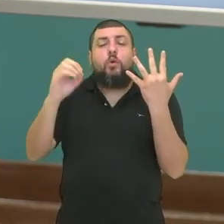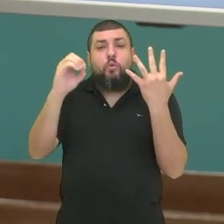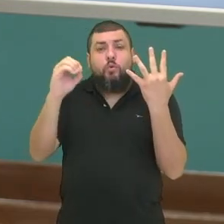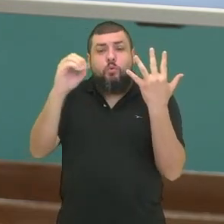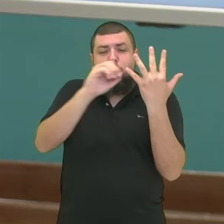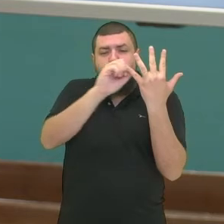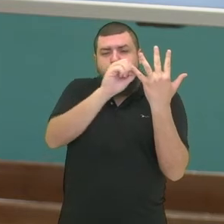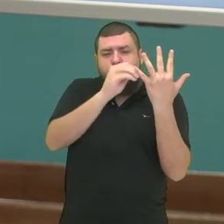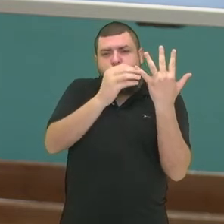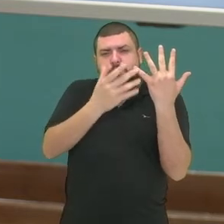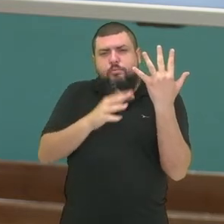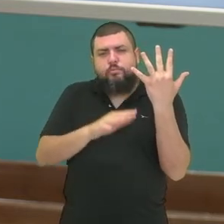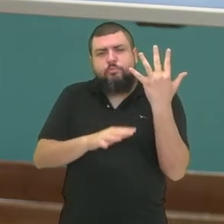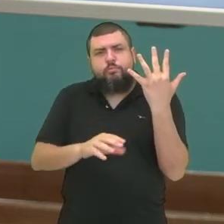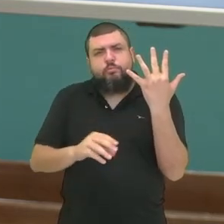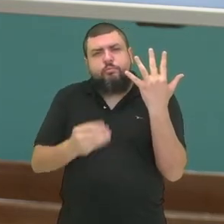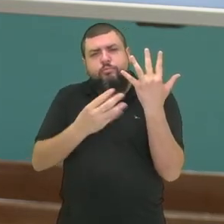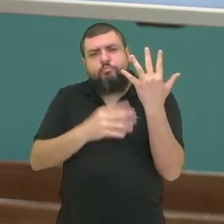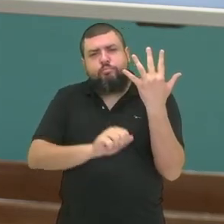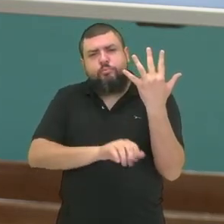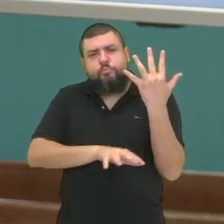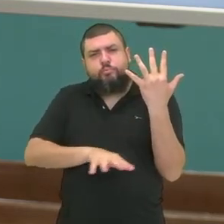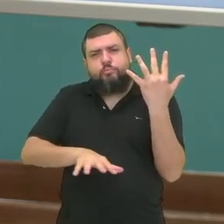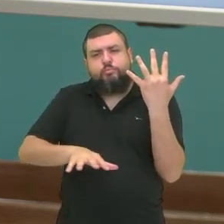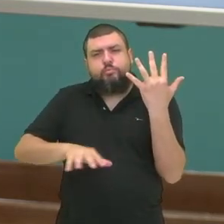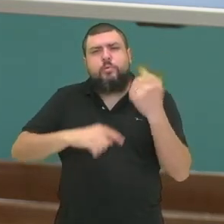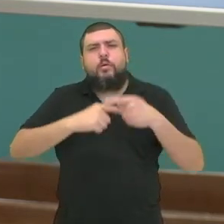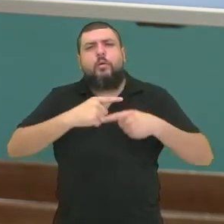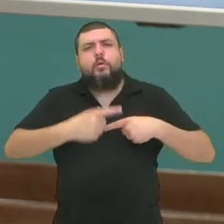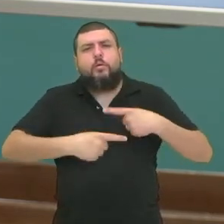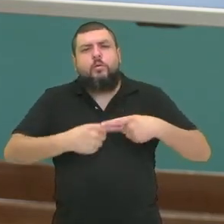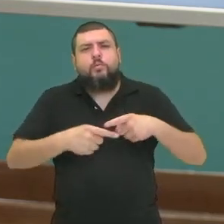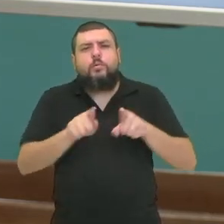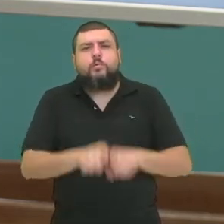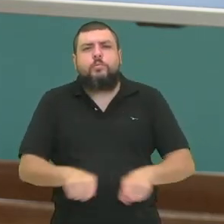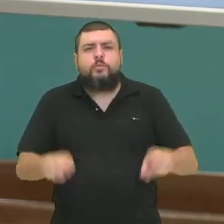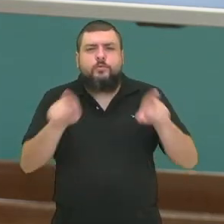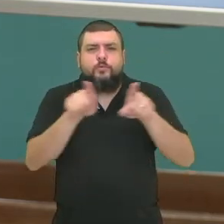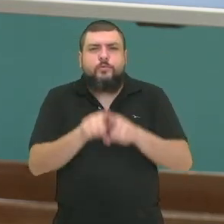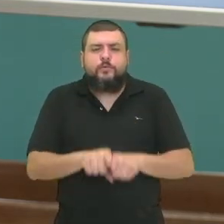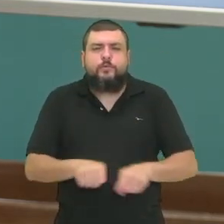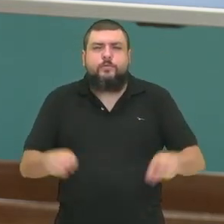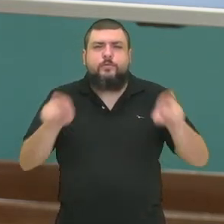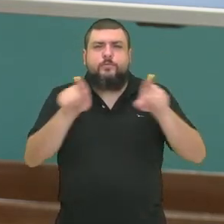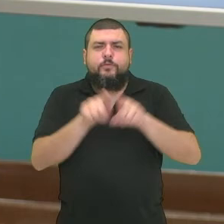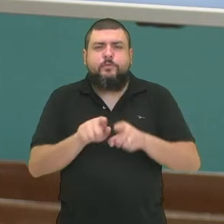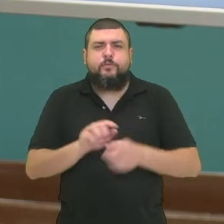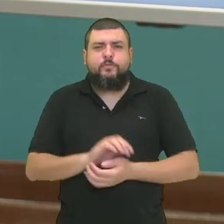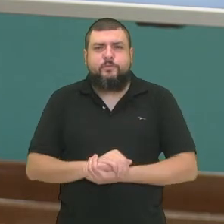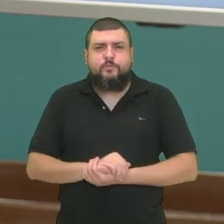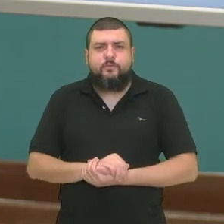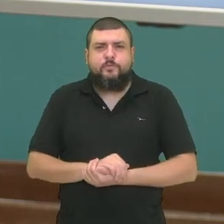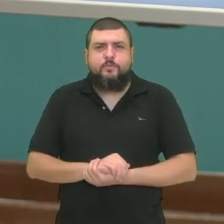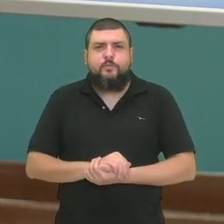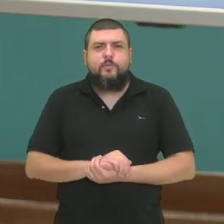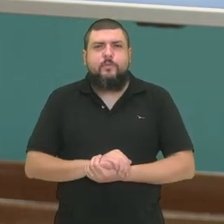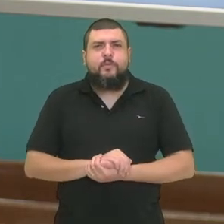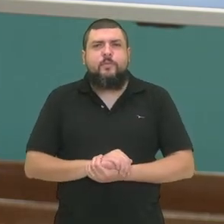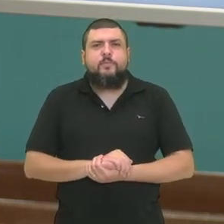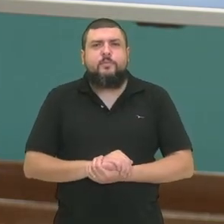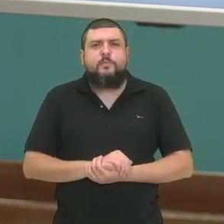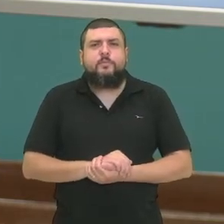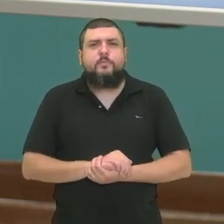verão, até o ciclo se continuar aí, é um ciclo eterno, né, dessas plantas. Então são plantas do tipo caducifólias,